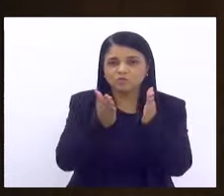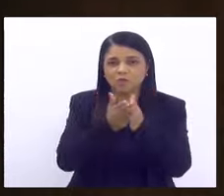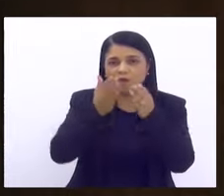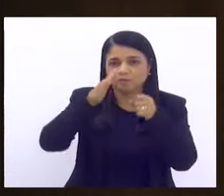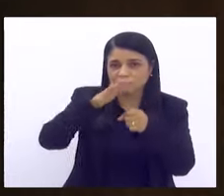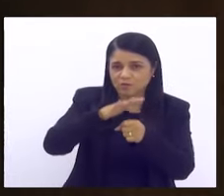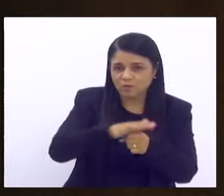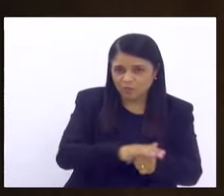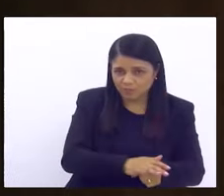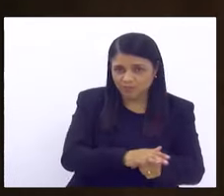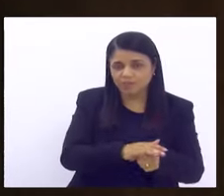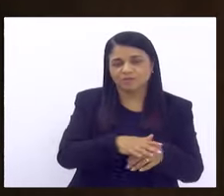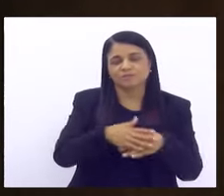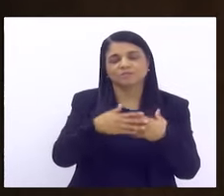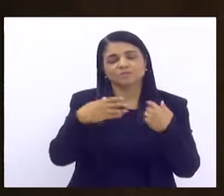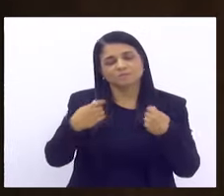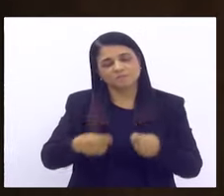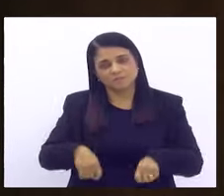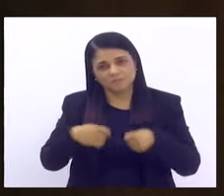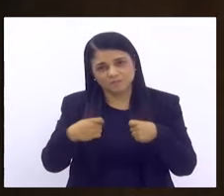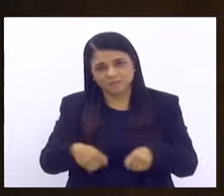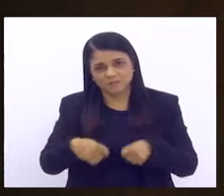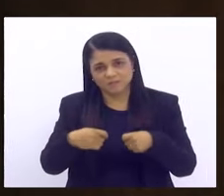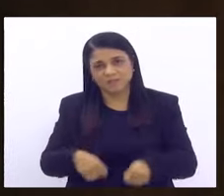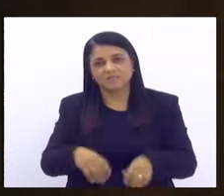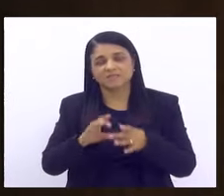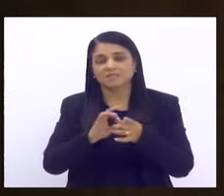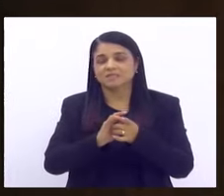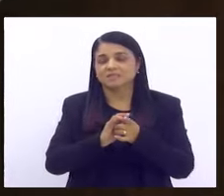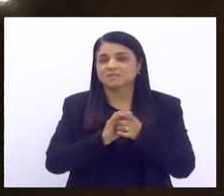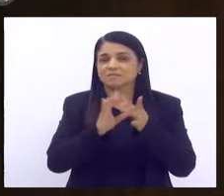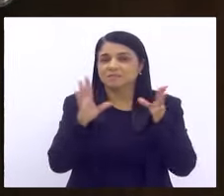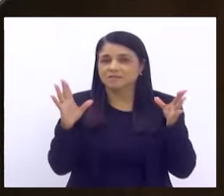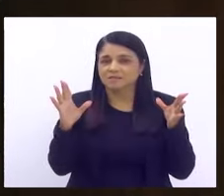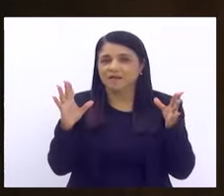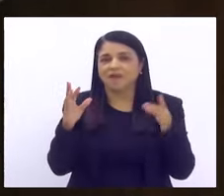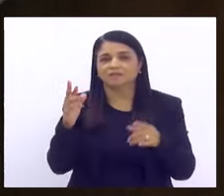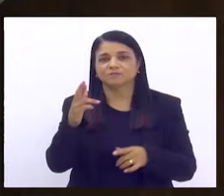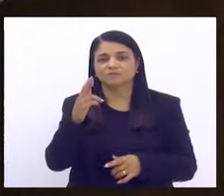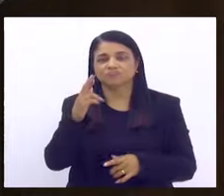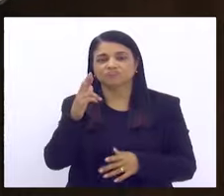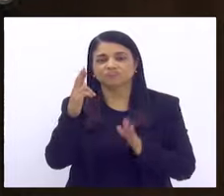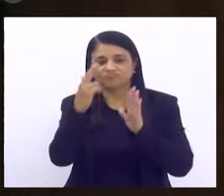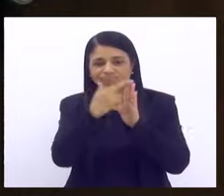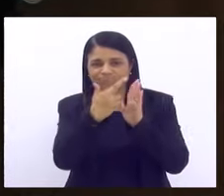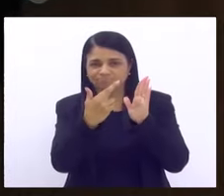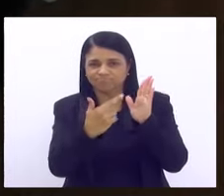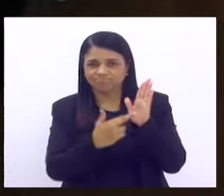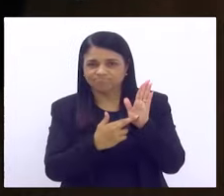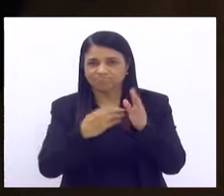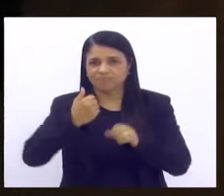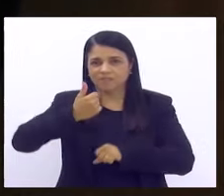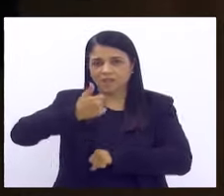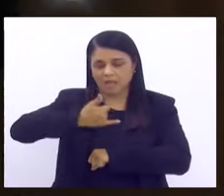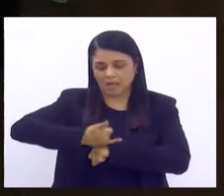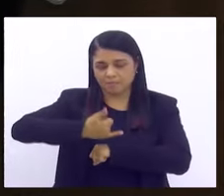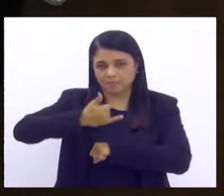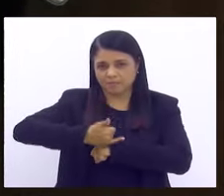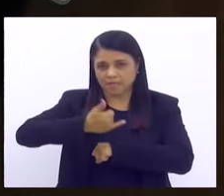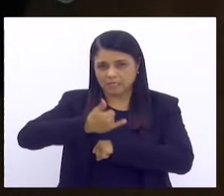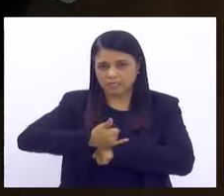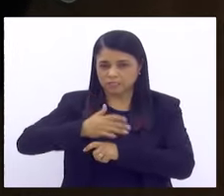que realmente precisam se libertarem desse regime capitalista, opressor